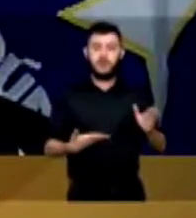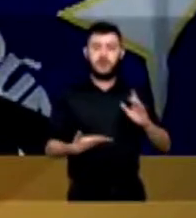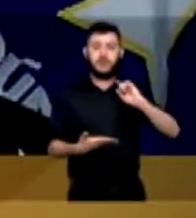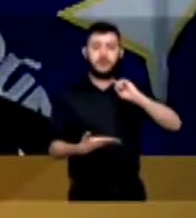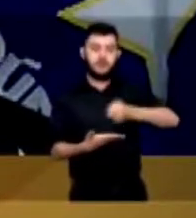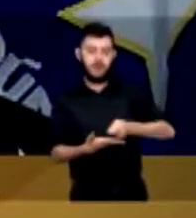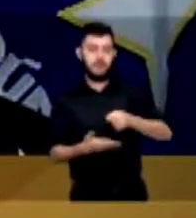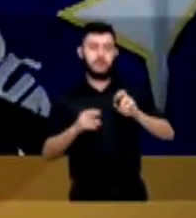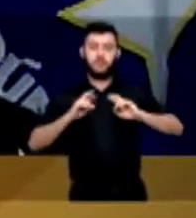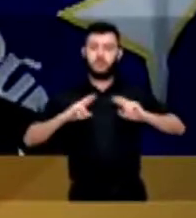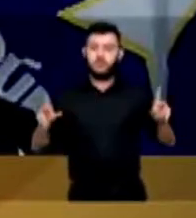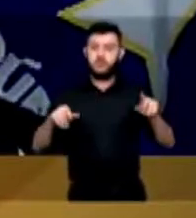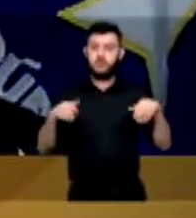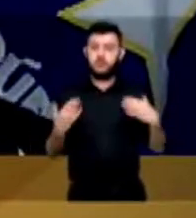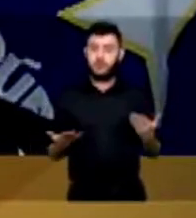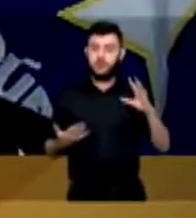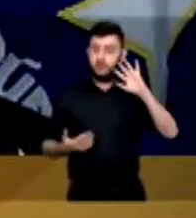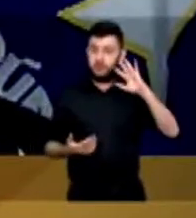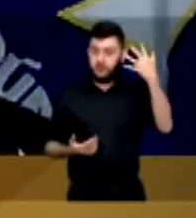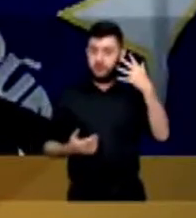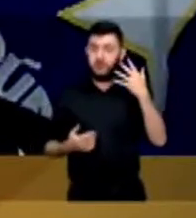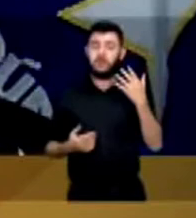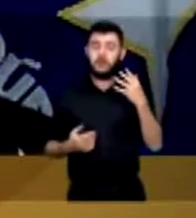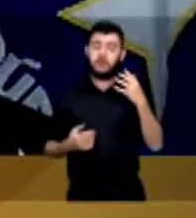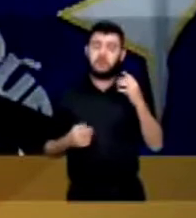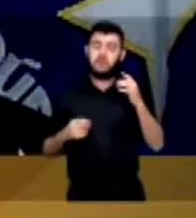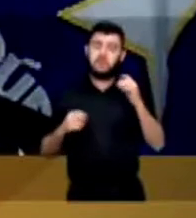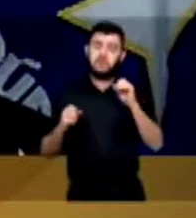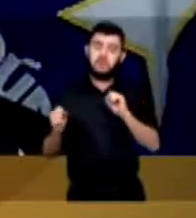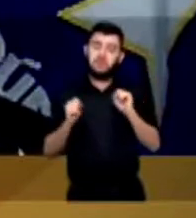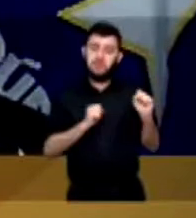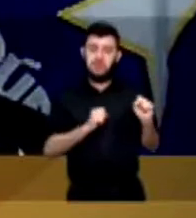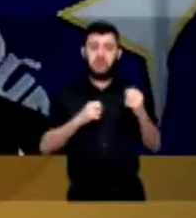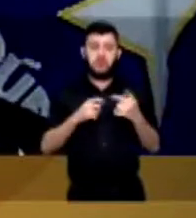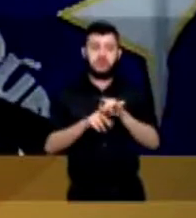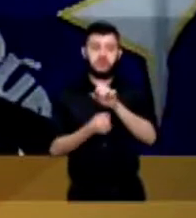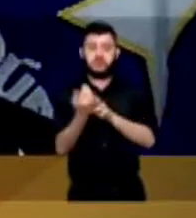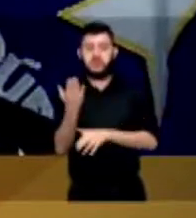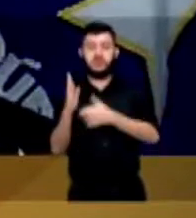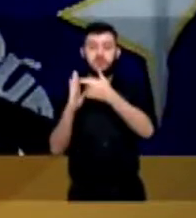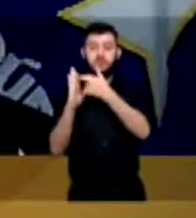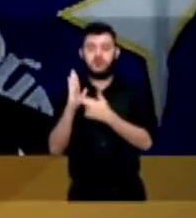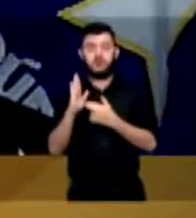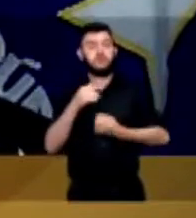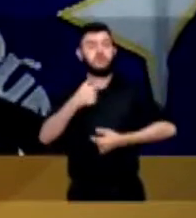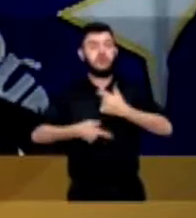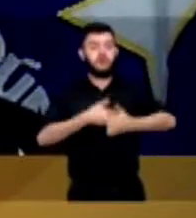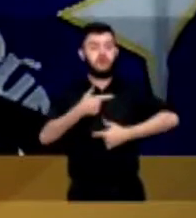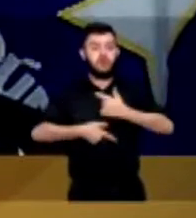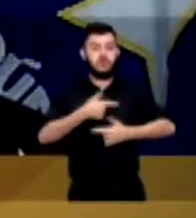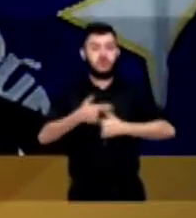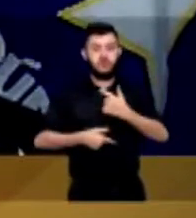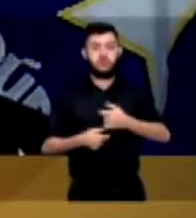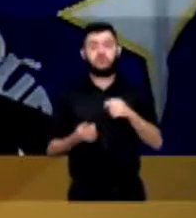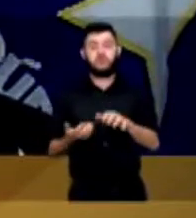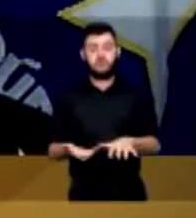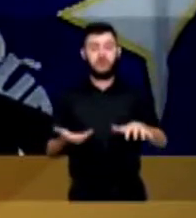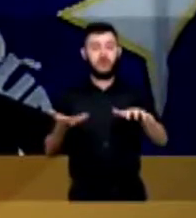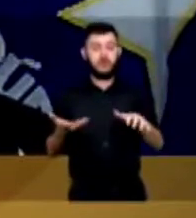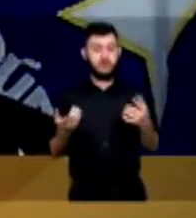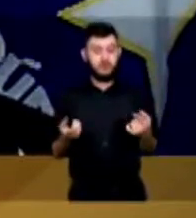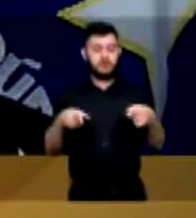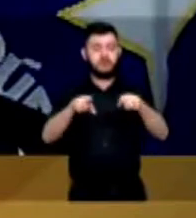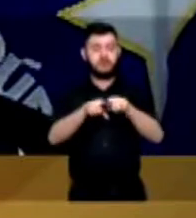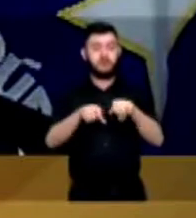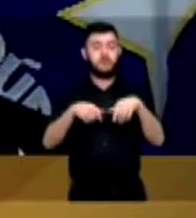no presente julgamento poderá, eventualmente, firmar diretrizes para a atuação do próprio Parlamento. O